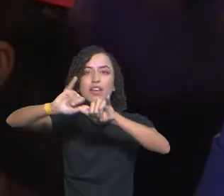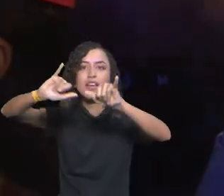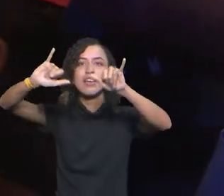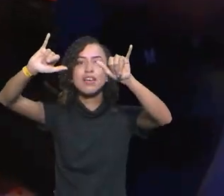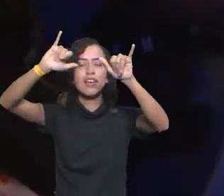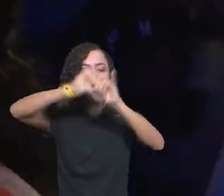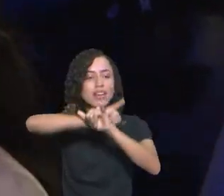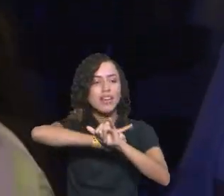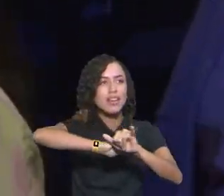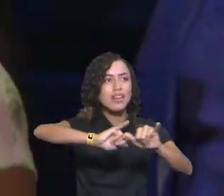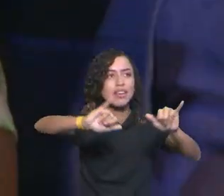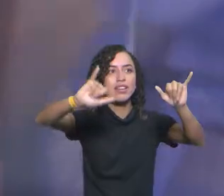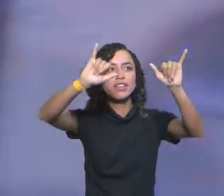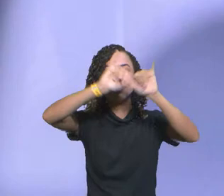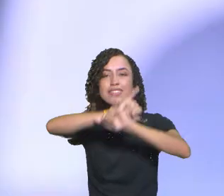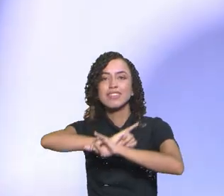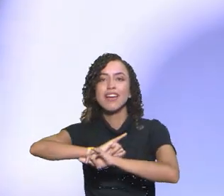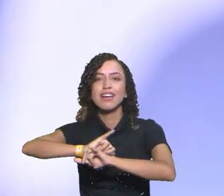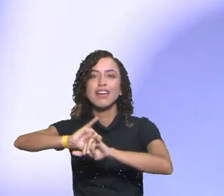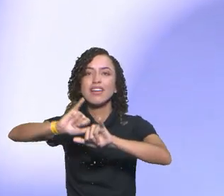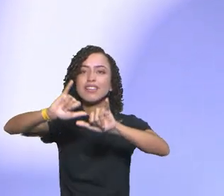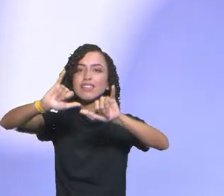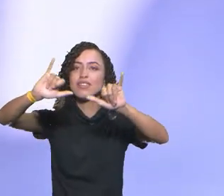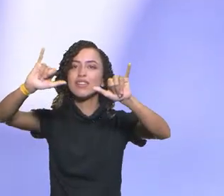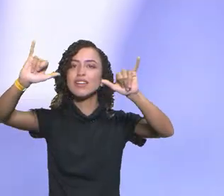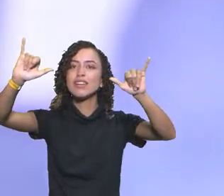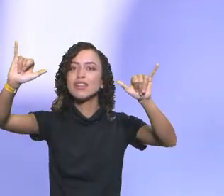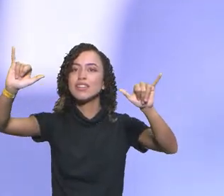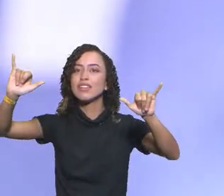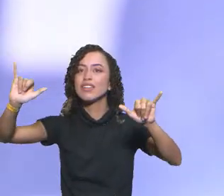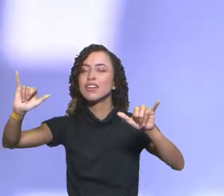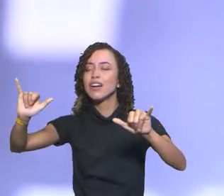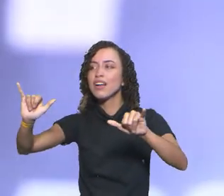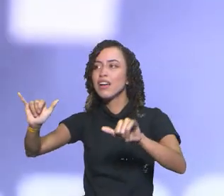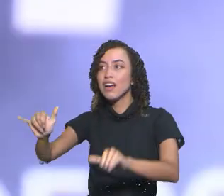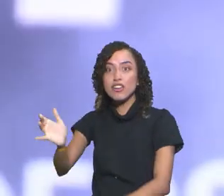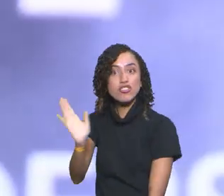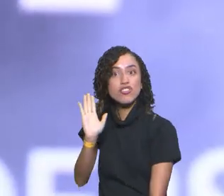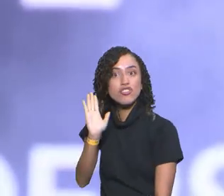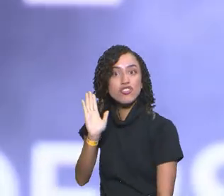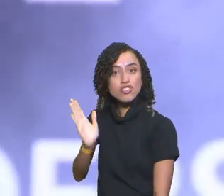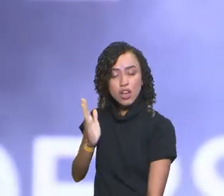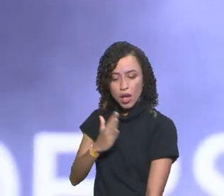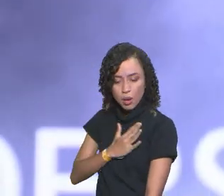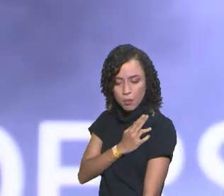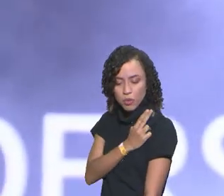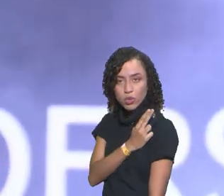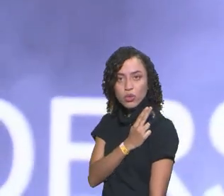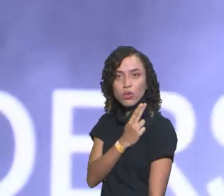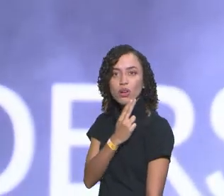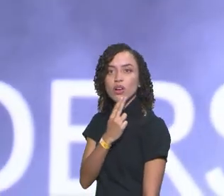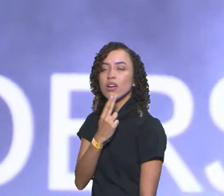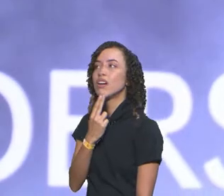a trombei que está ao seu lado